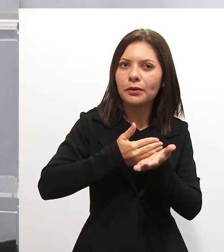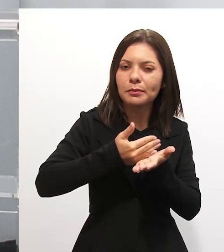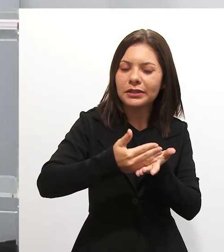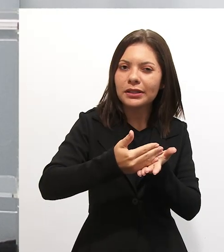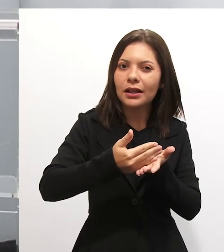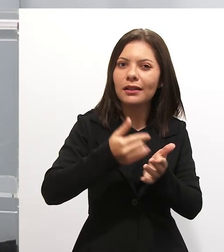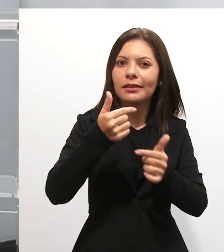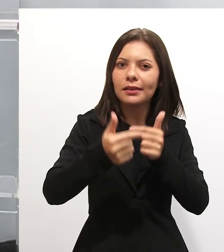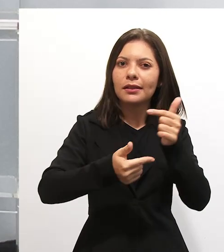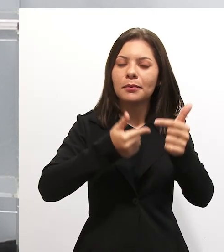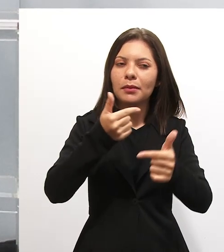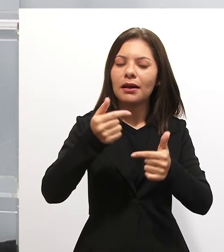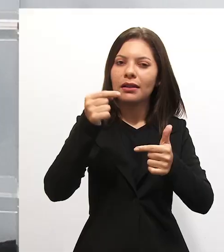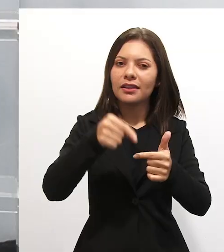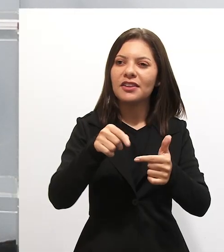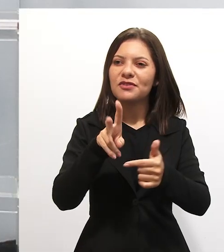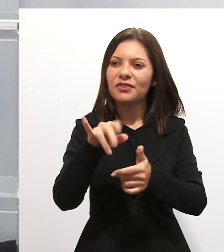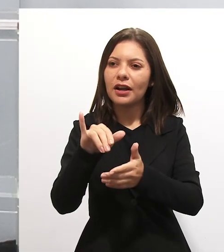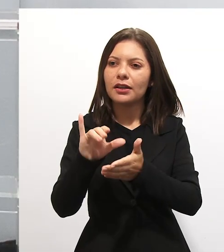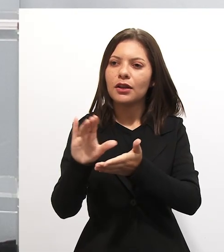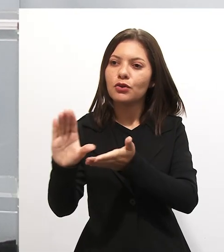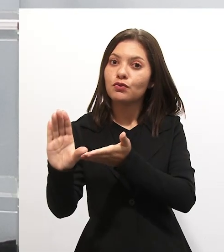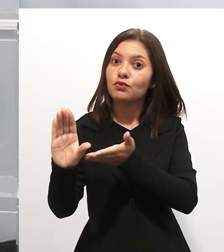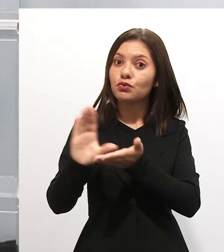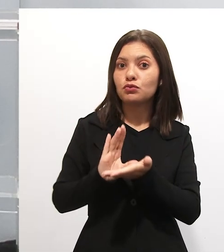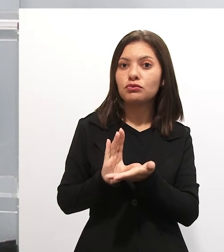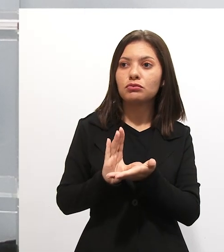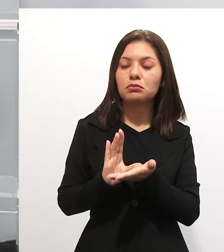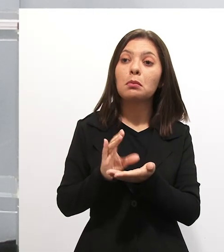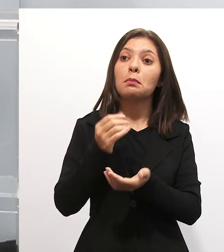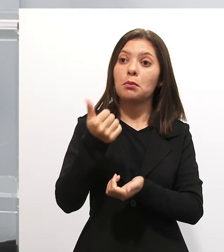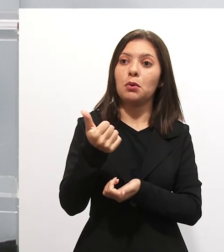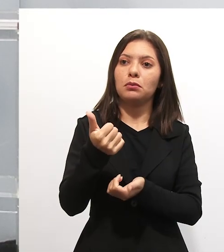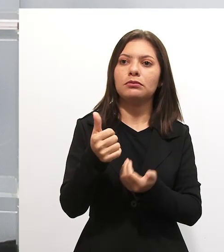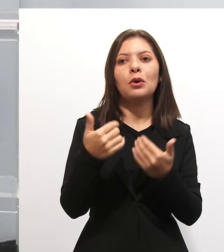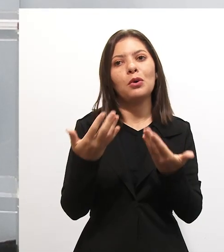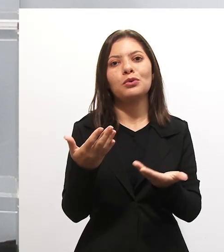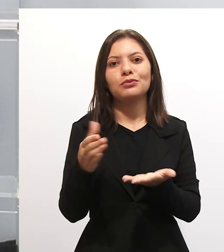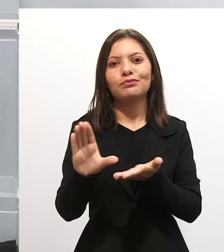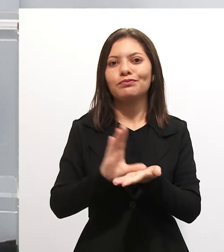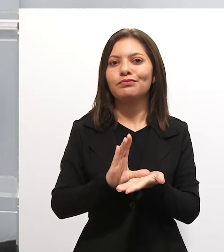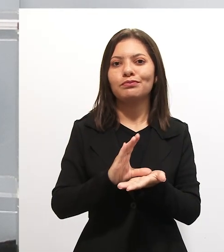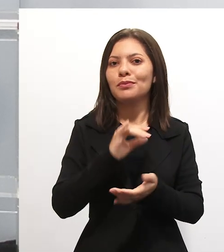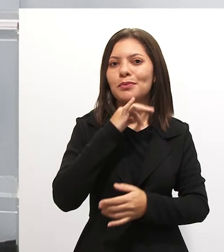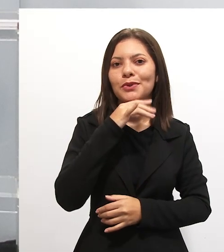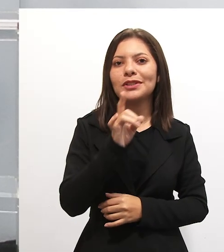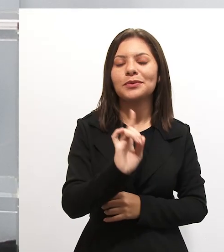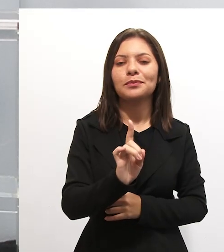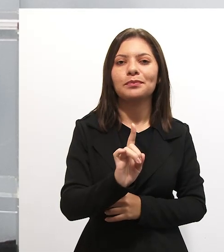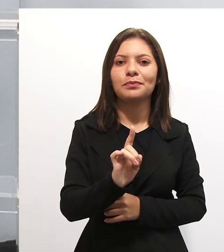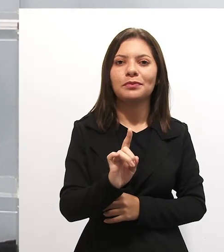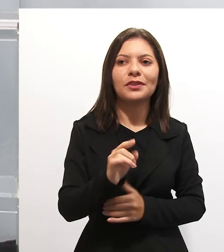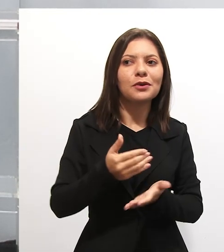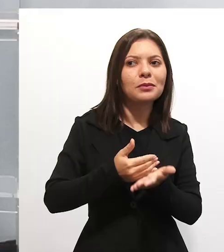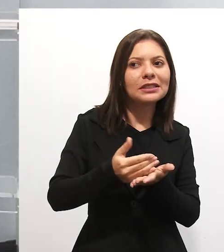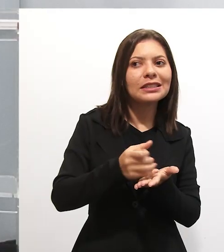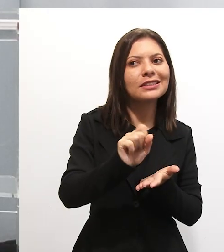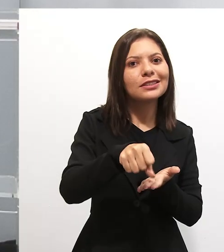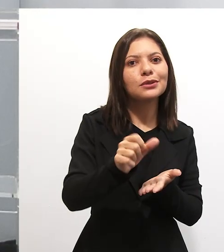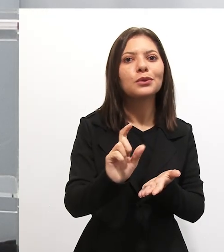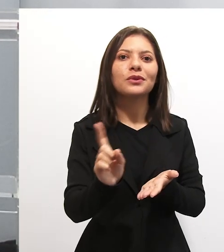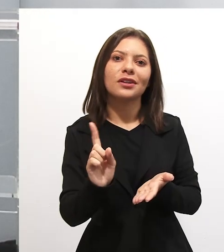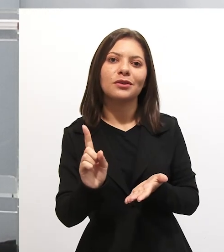se ela vai me dar um retorno ou não econômico. Devo iniciar ela ou não? Entendeu?